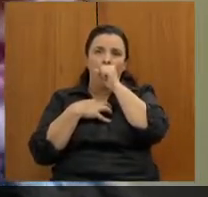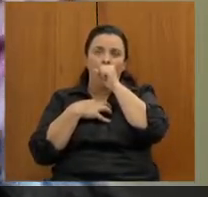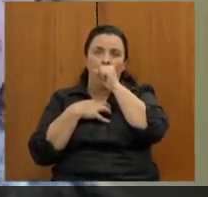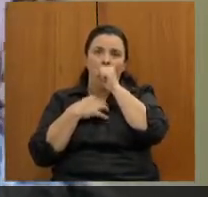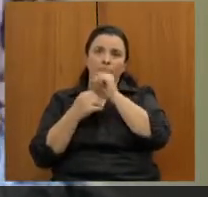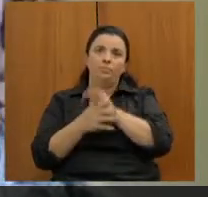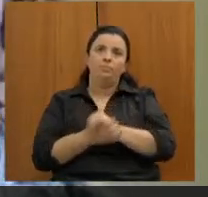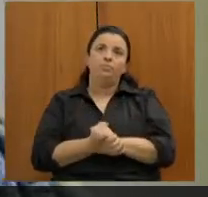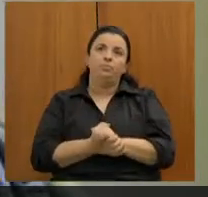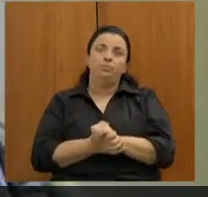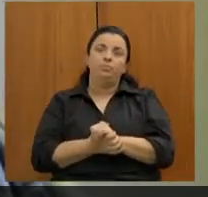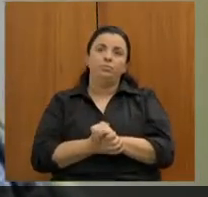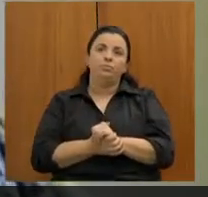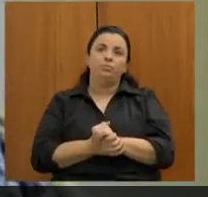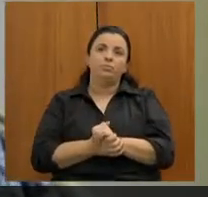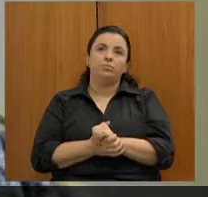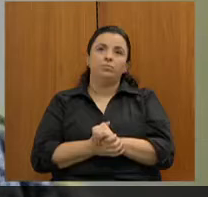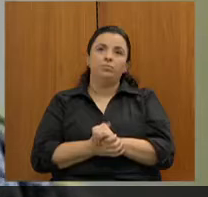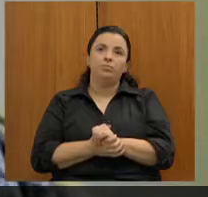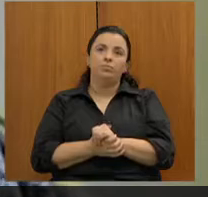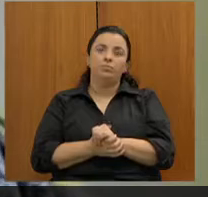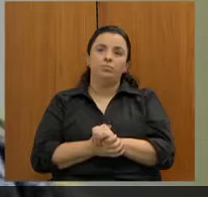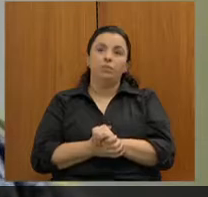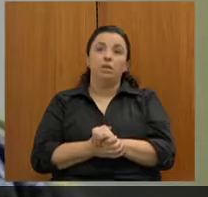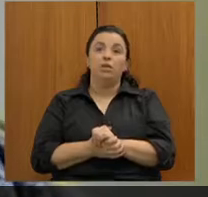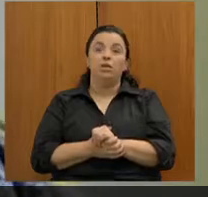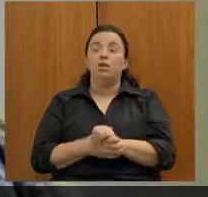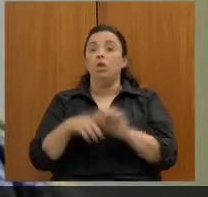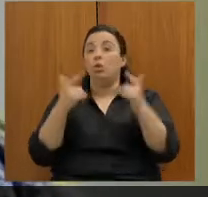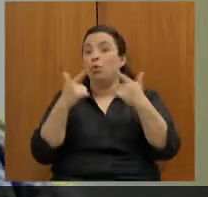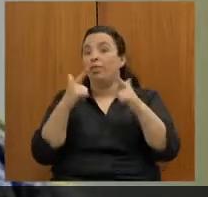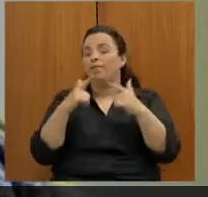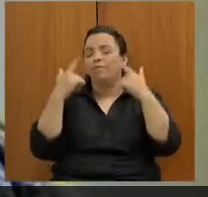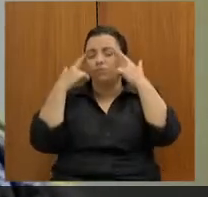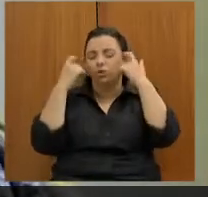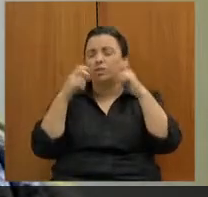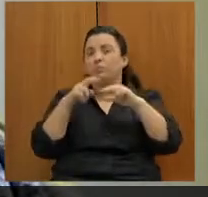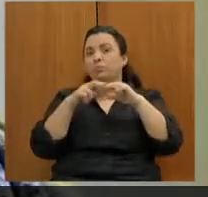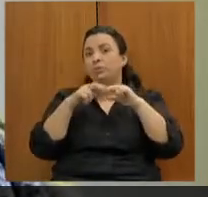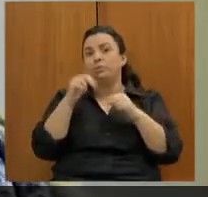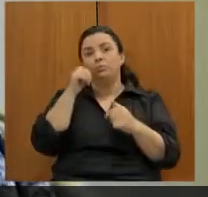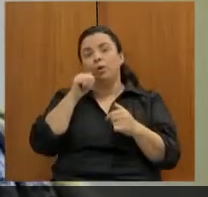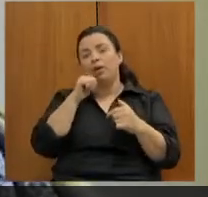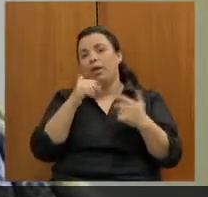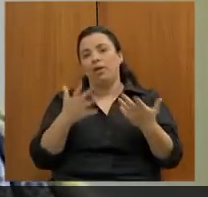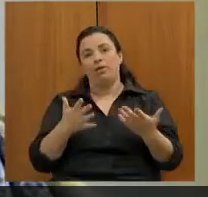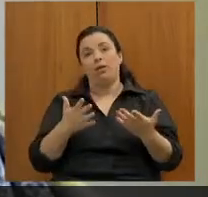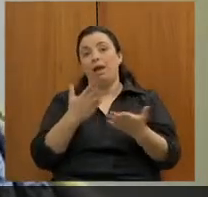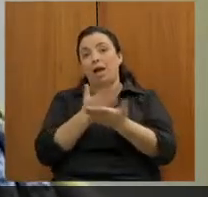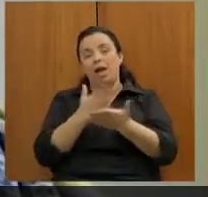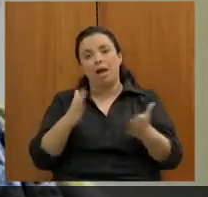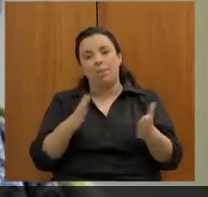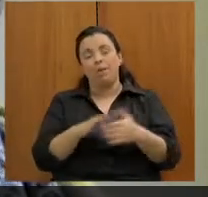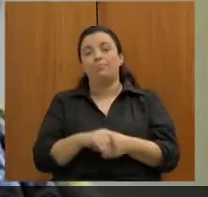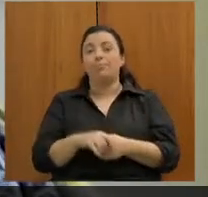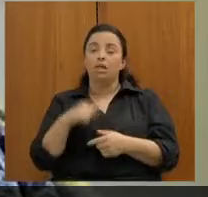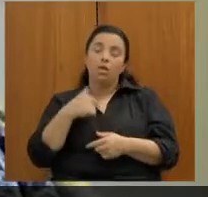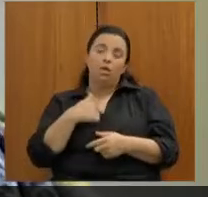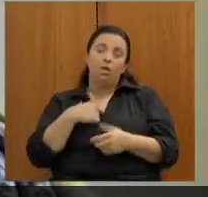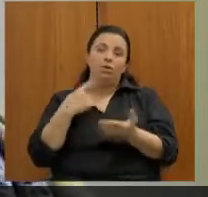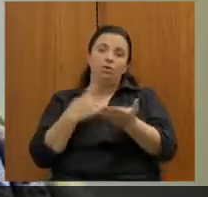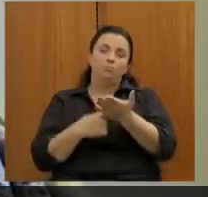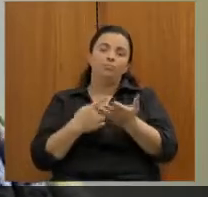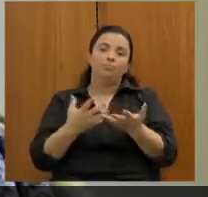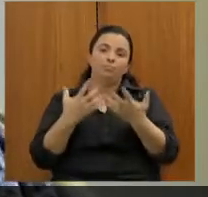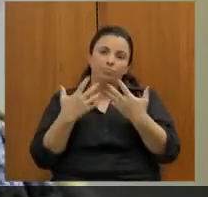é a gente tem buscado isso aqui e me comprometo aí a quem quiser saber um pouco mais sobre